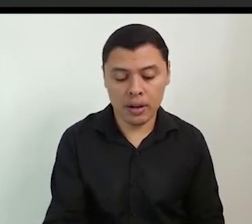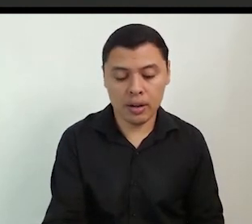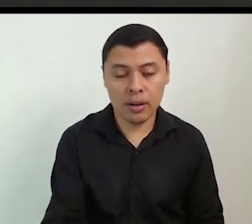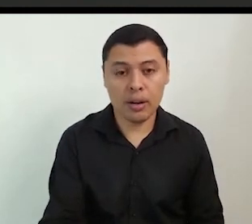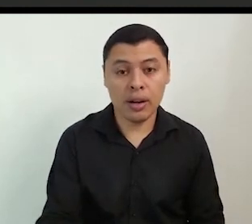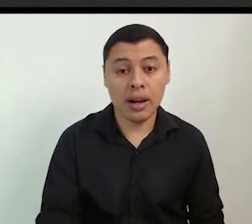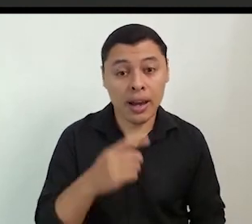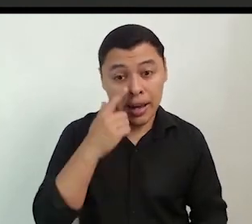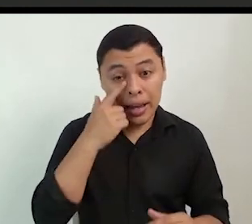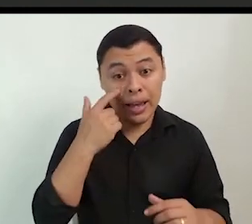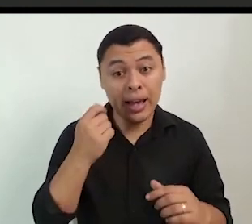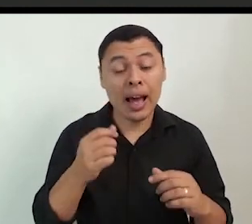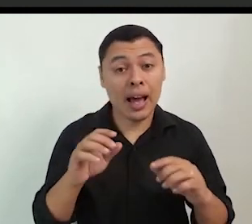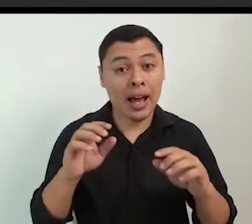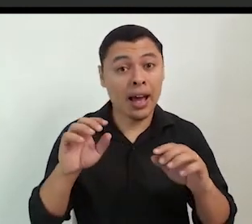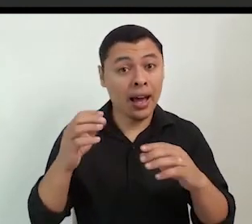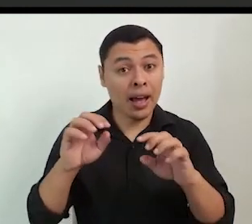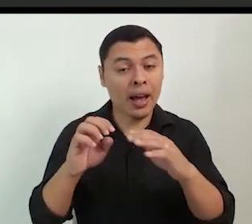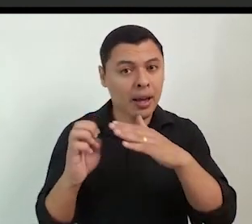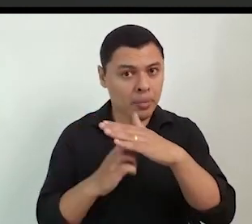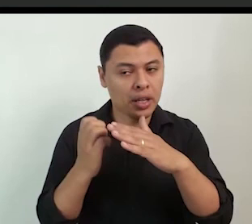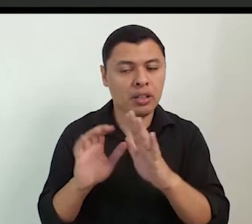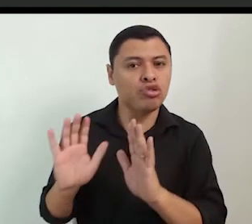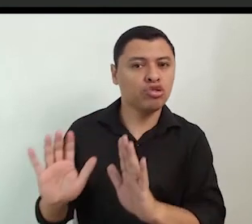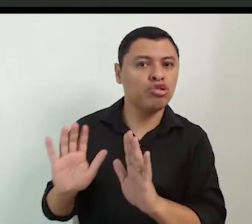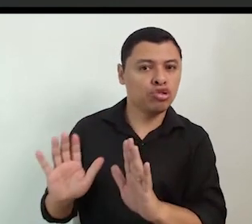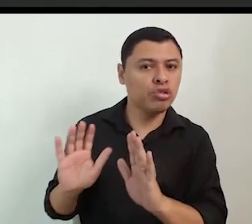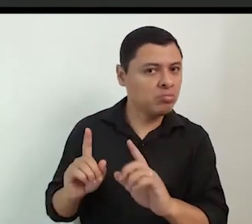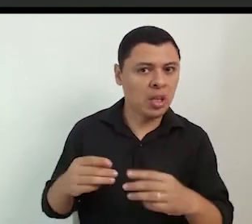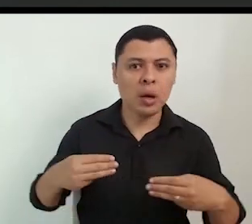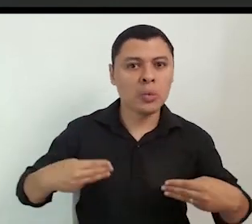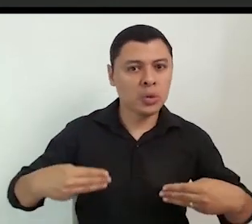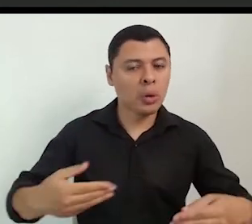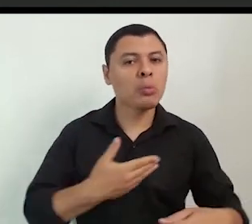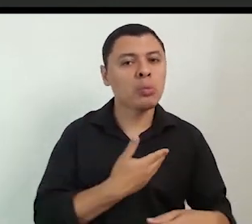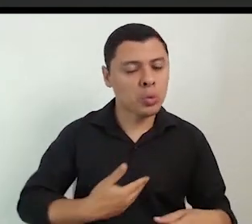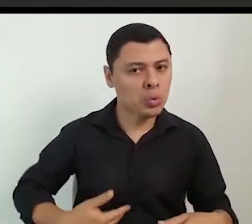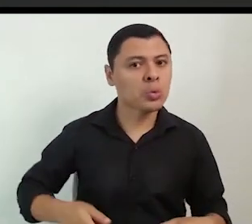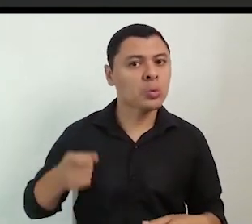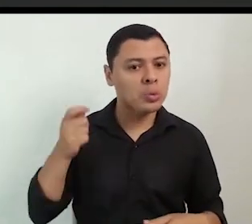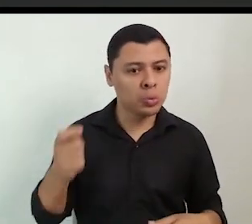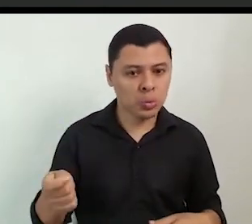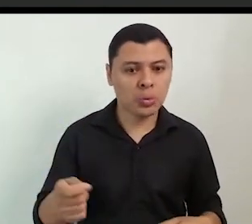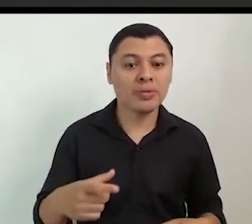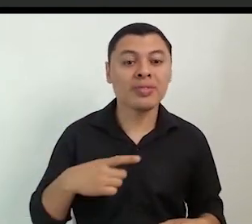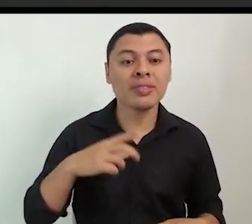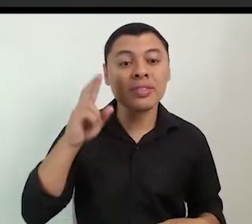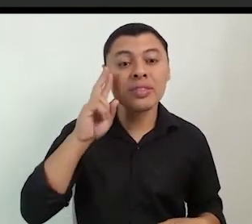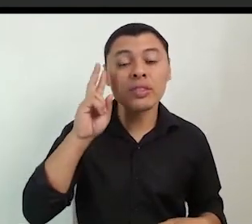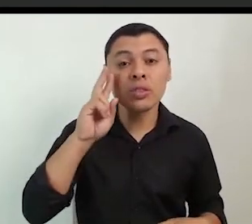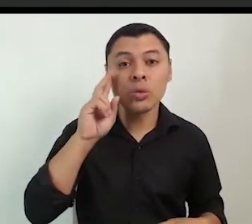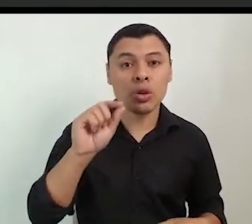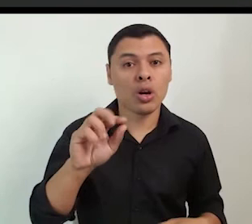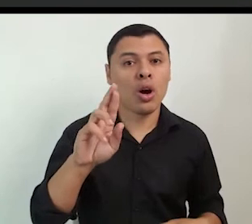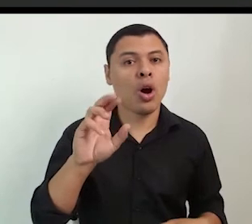não. Agora tem uma situação aqui do Ronaldo, que o Ronaldo é cego, e